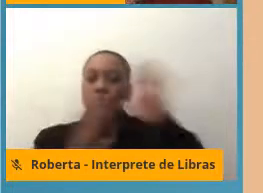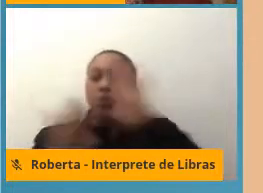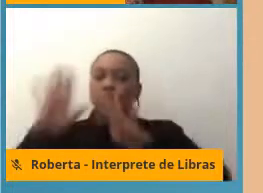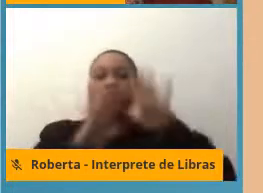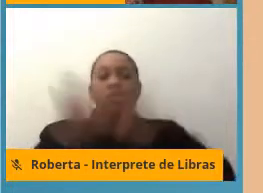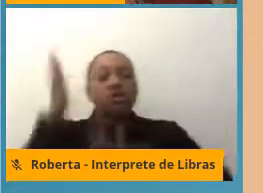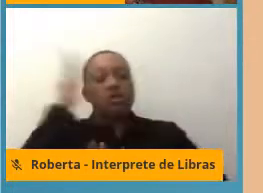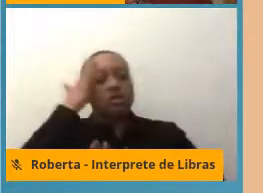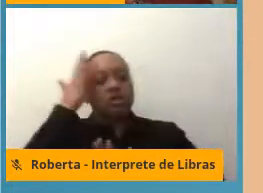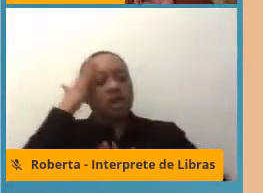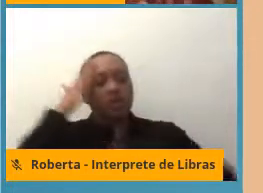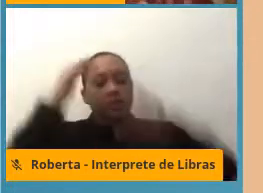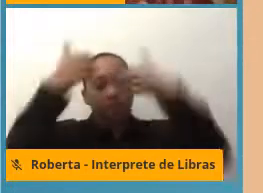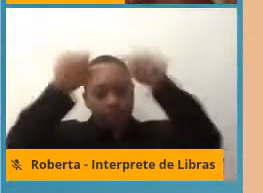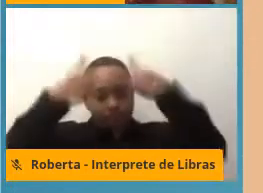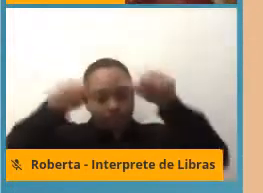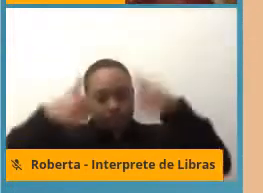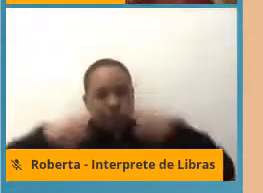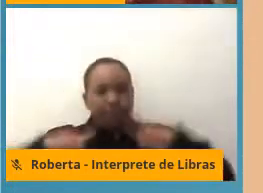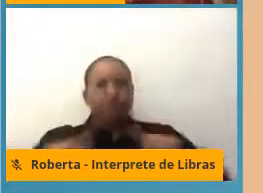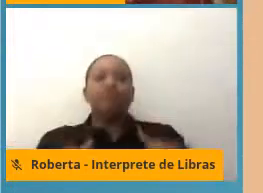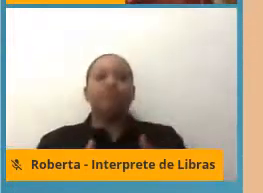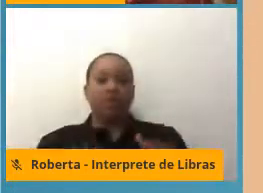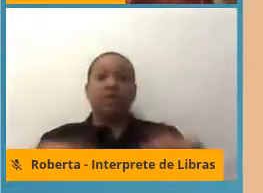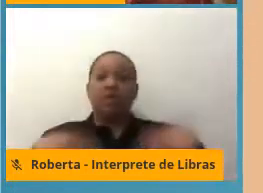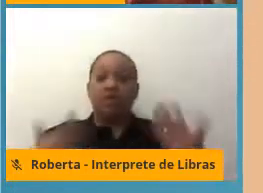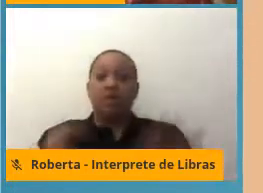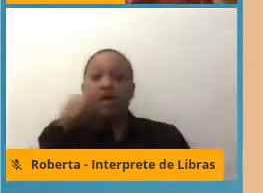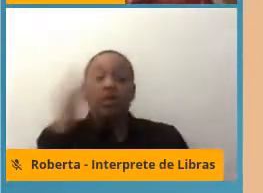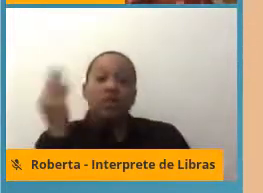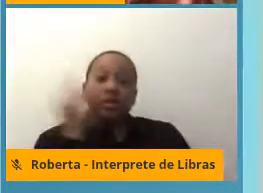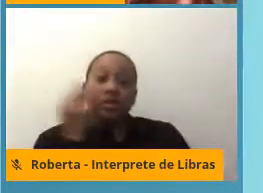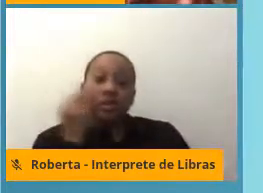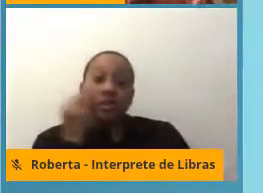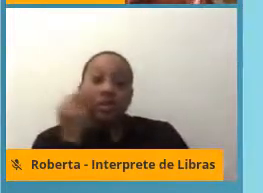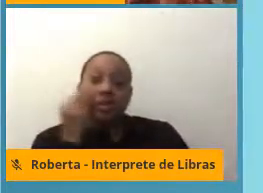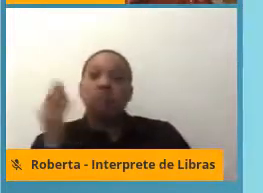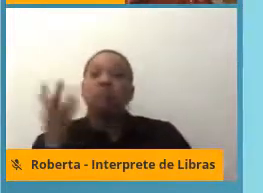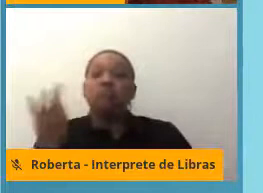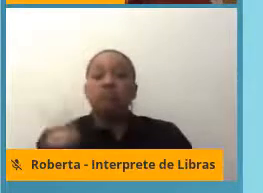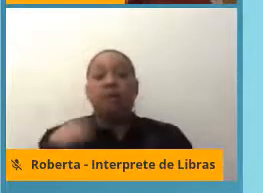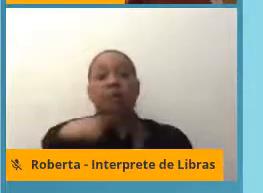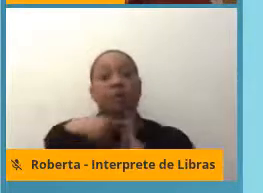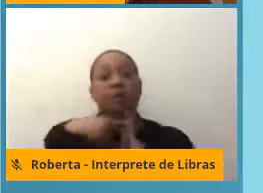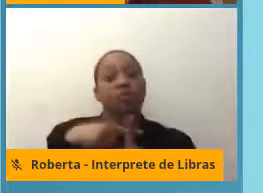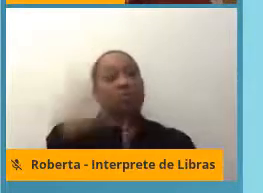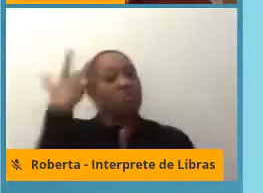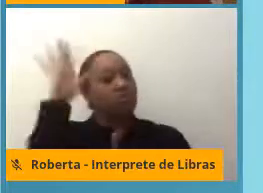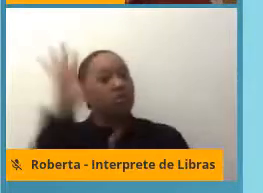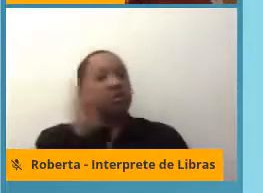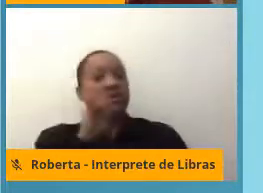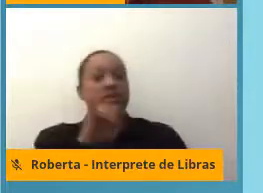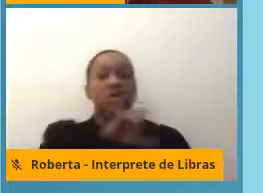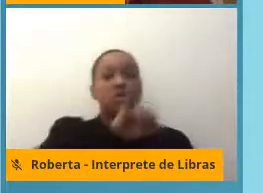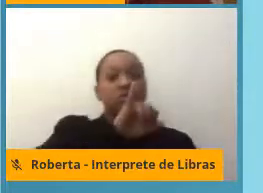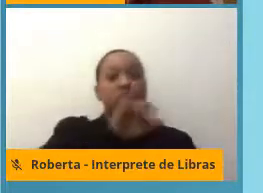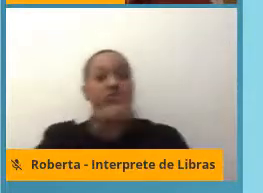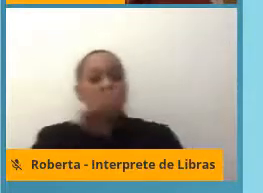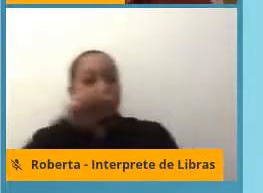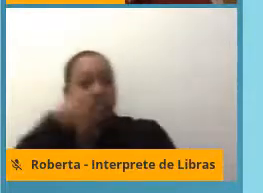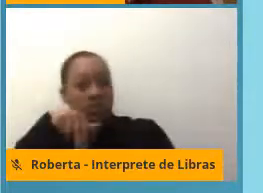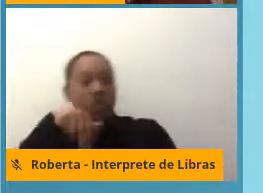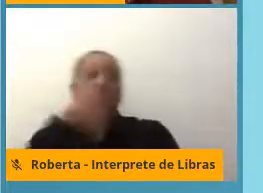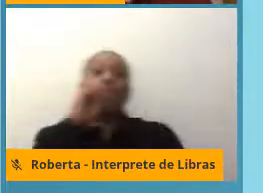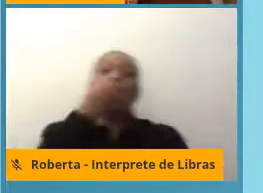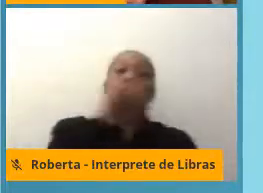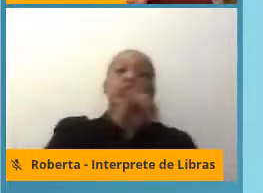Então, como eu disse, esse teste eu sei que está positivo, mas não vai especificar se é IgM ou se é IgG. Então, ele é